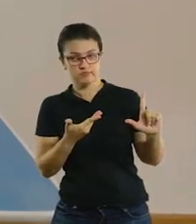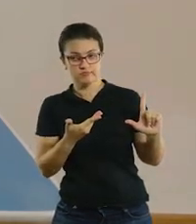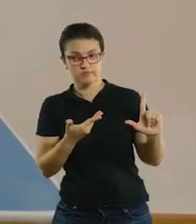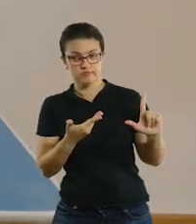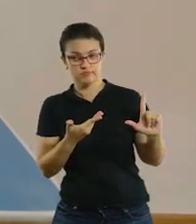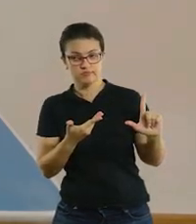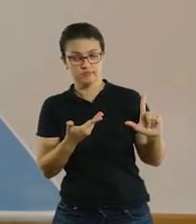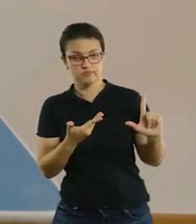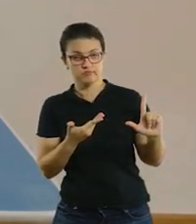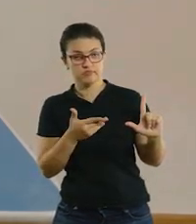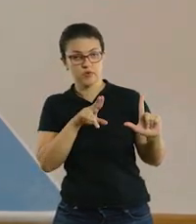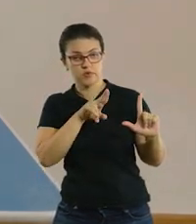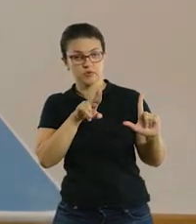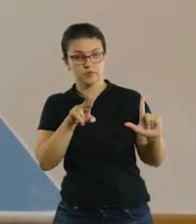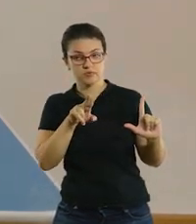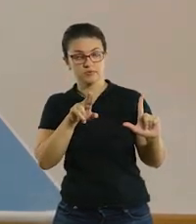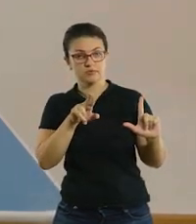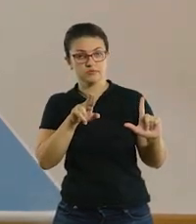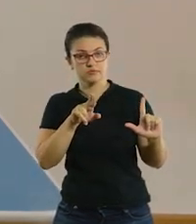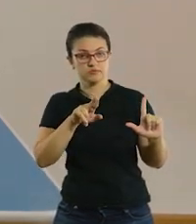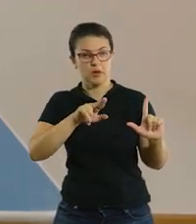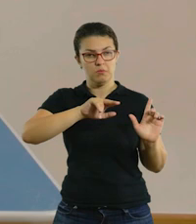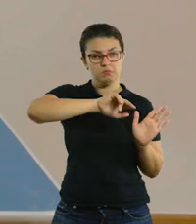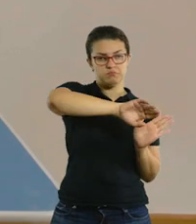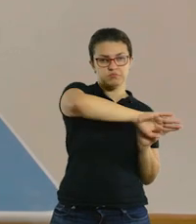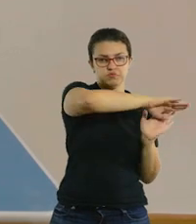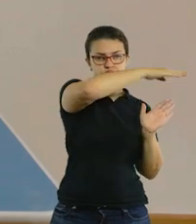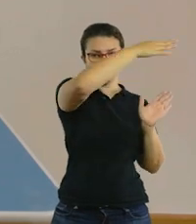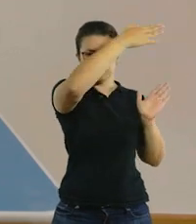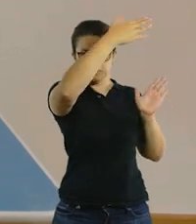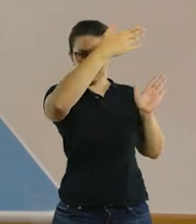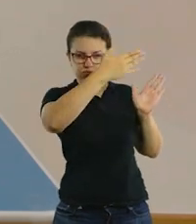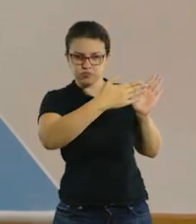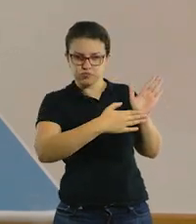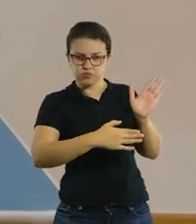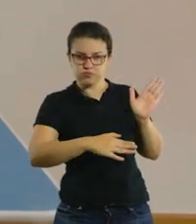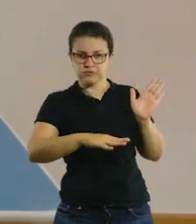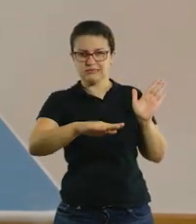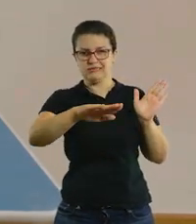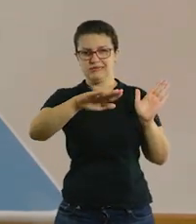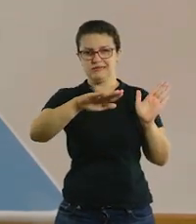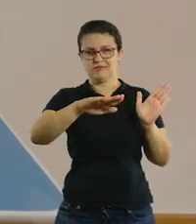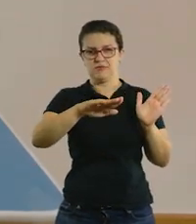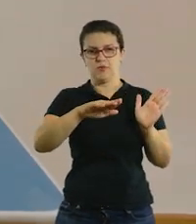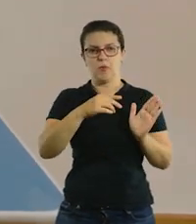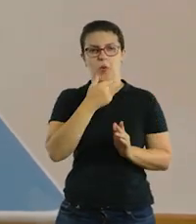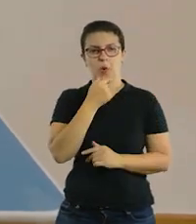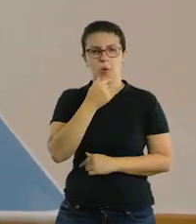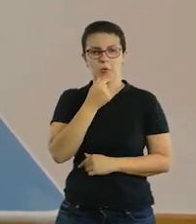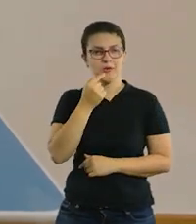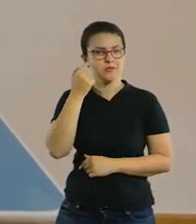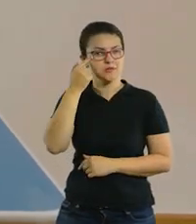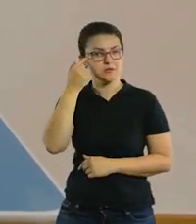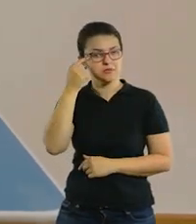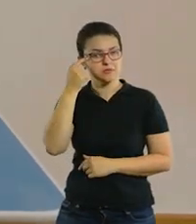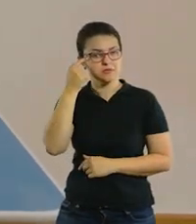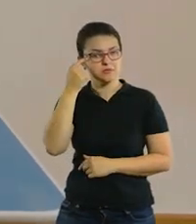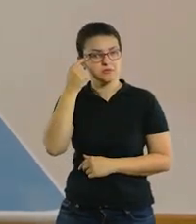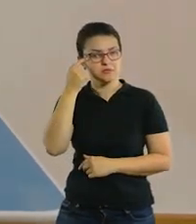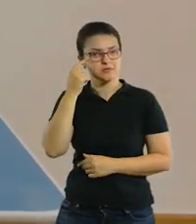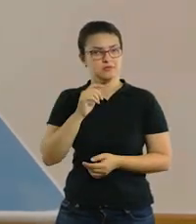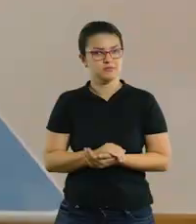Essa gravura chama-se A Grande Onda, de um artista japonês